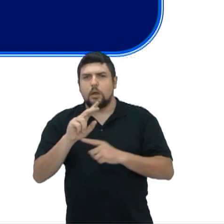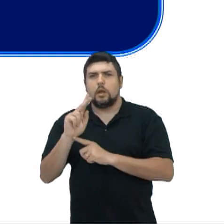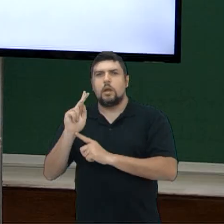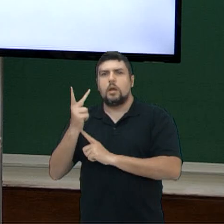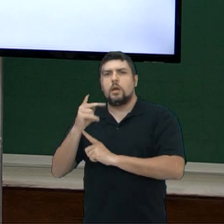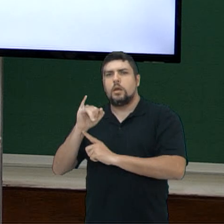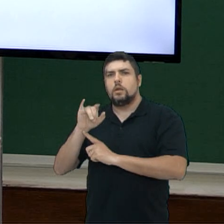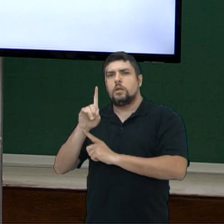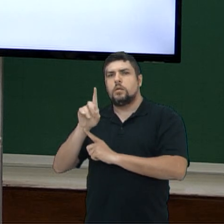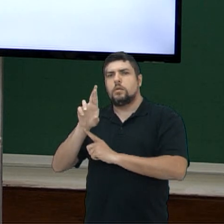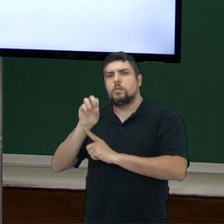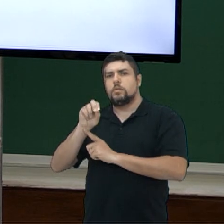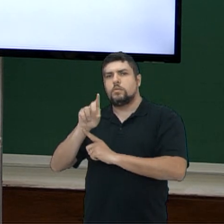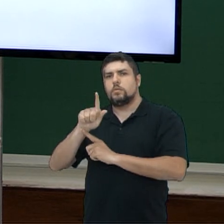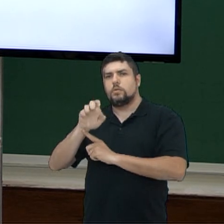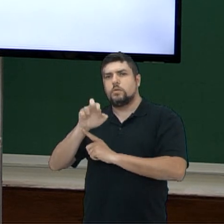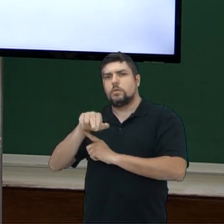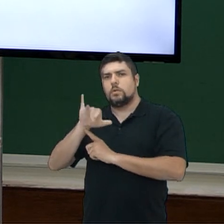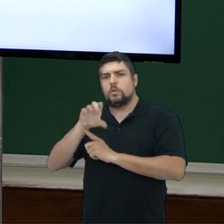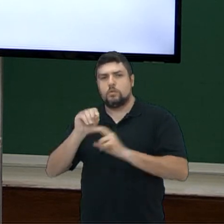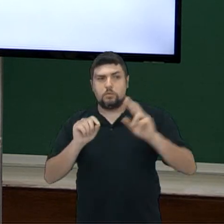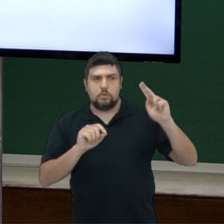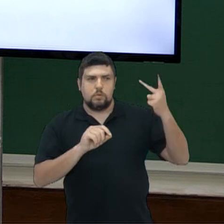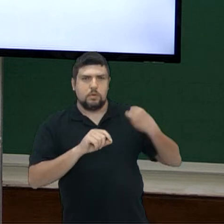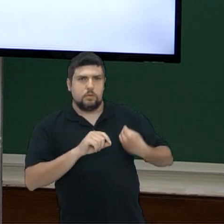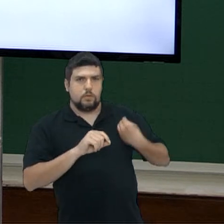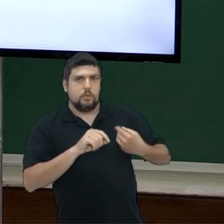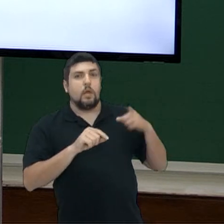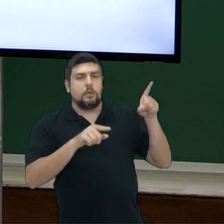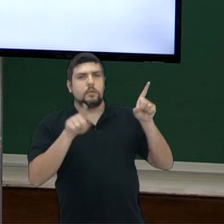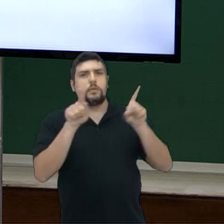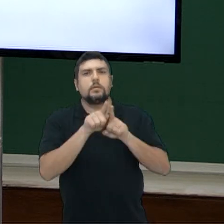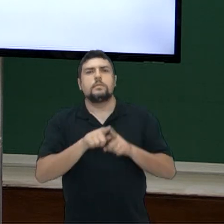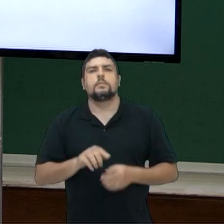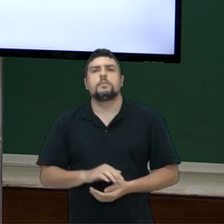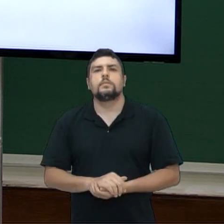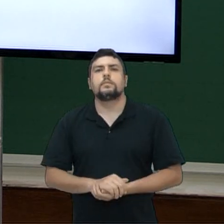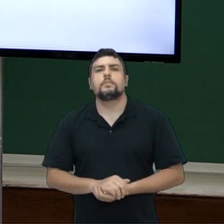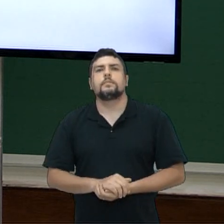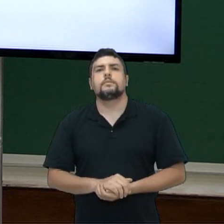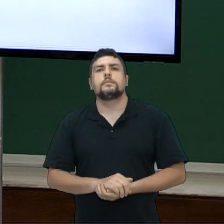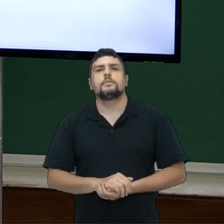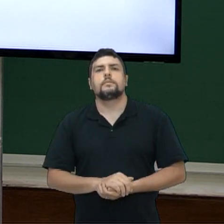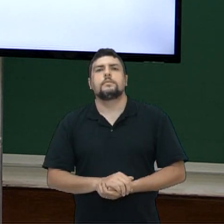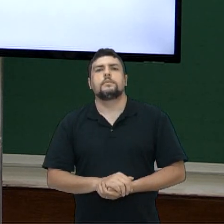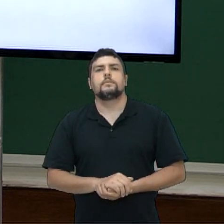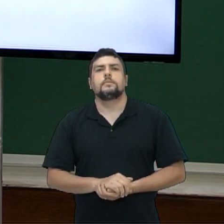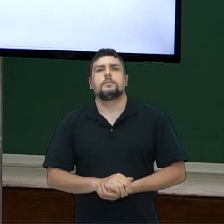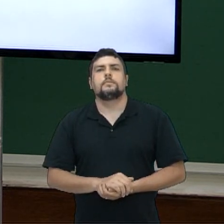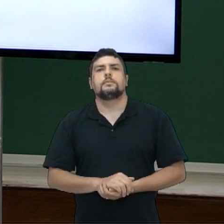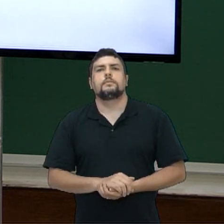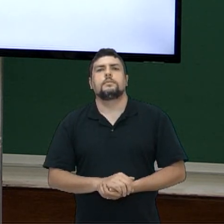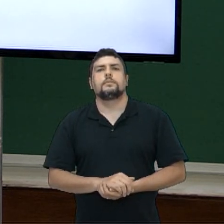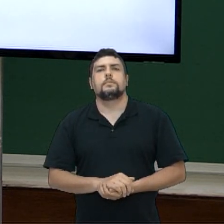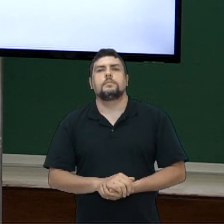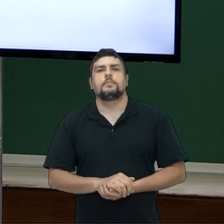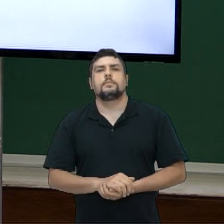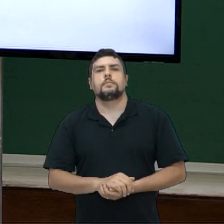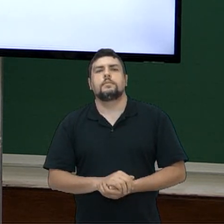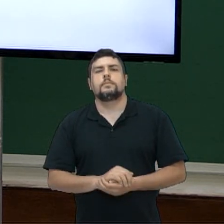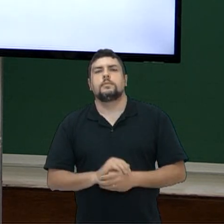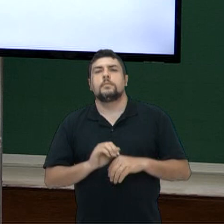grupo da tabela periódica. Certo, pessoal? Tranquilo? Maravilha, então. Os pares de